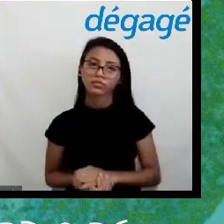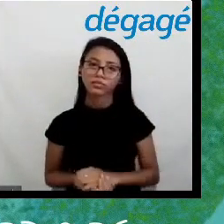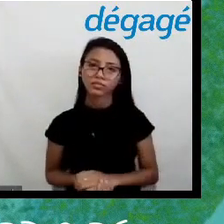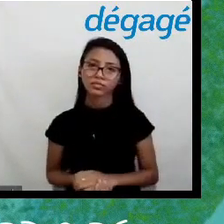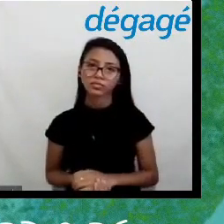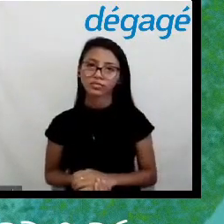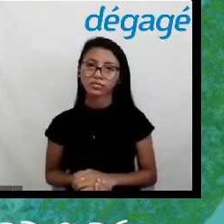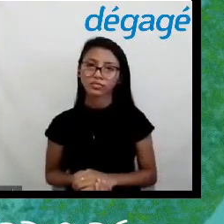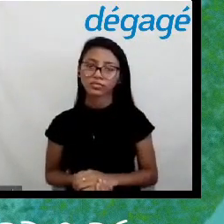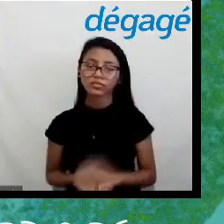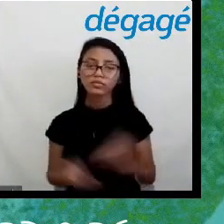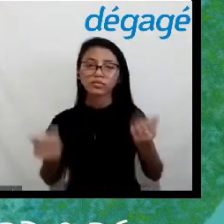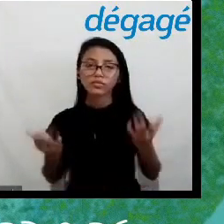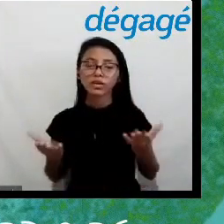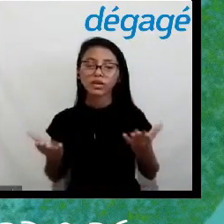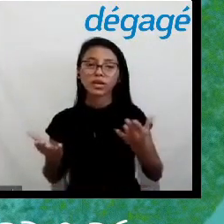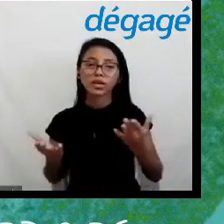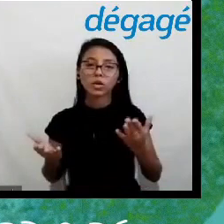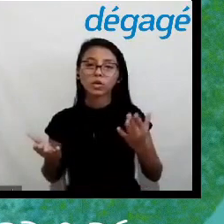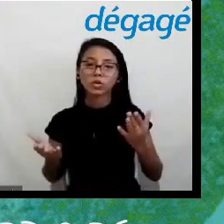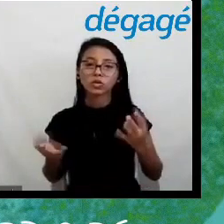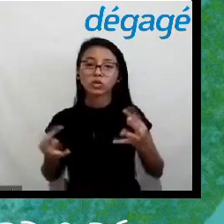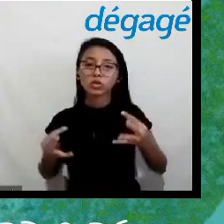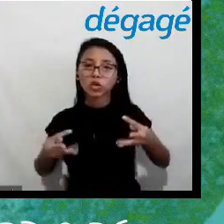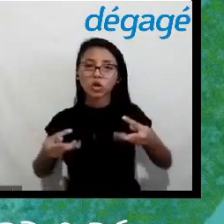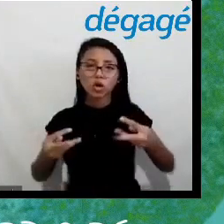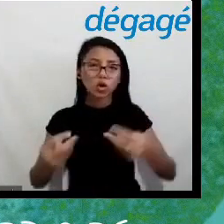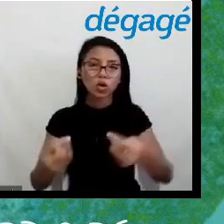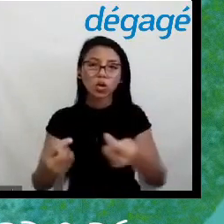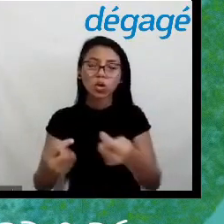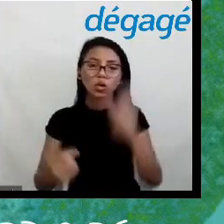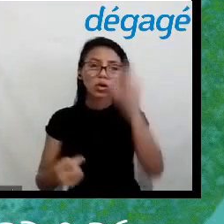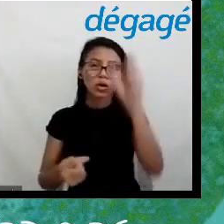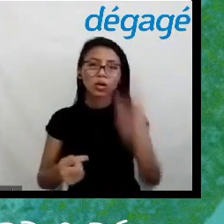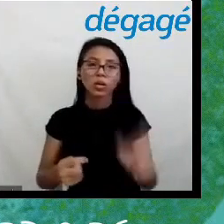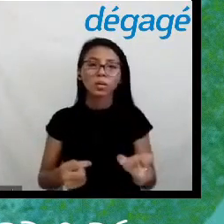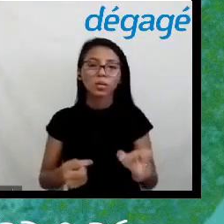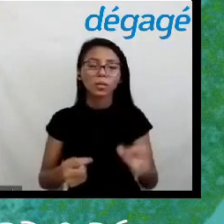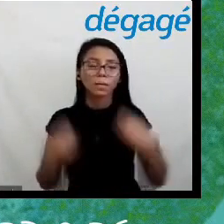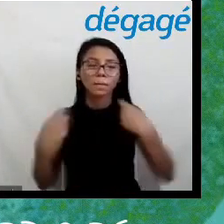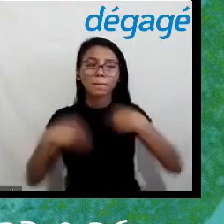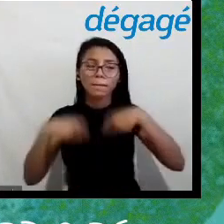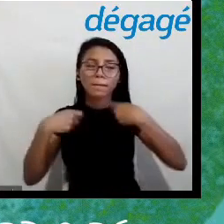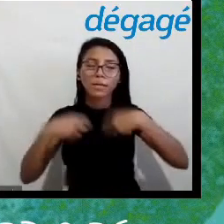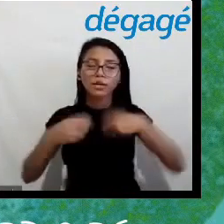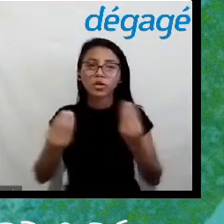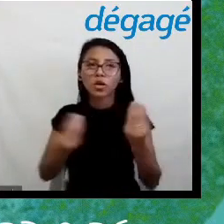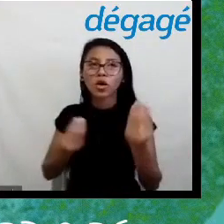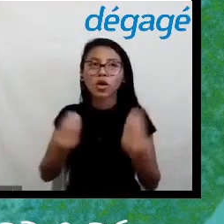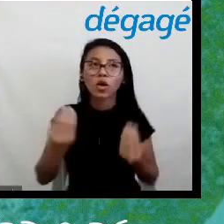precisa do seu ensimesmamento, né, para a sua criação artística, né?